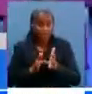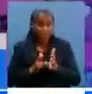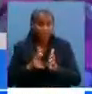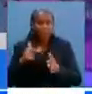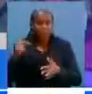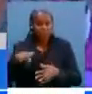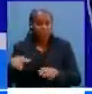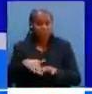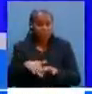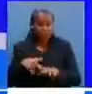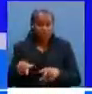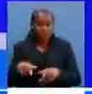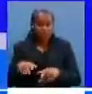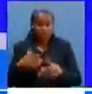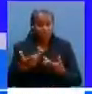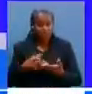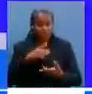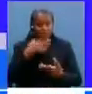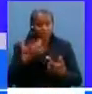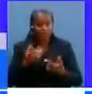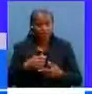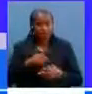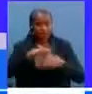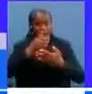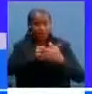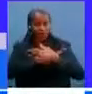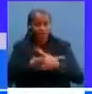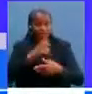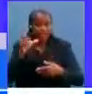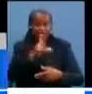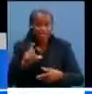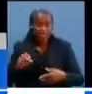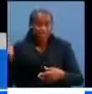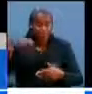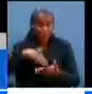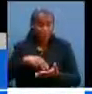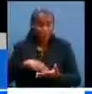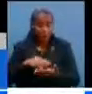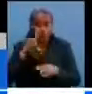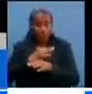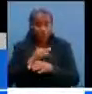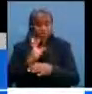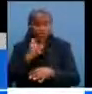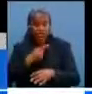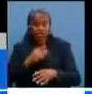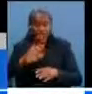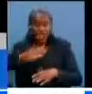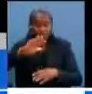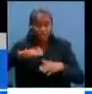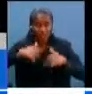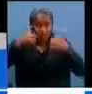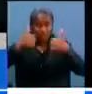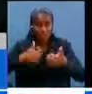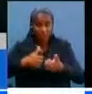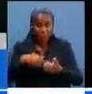zeca pagodinho e pegamos um modelo comemorar o aniversário da cidade mais cosmopolita do cabo verde a